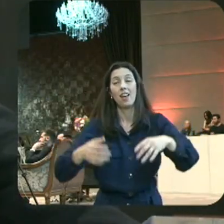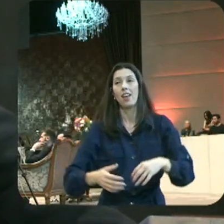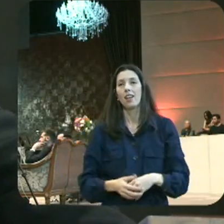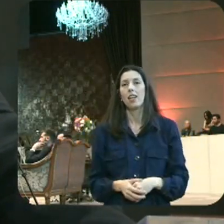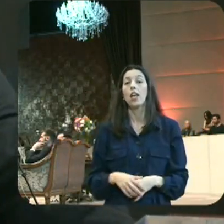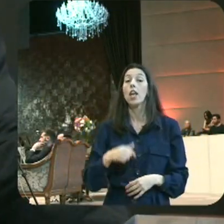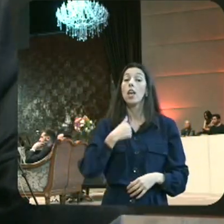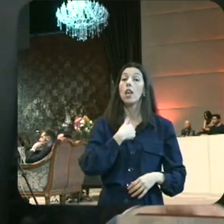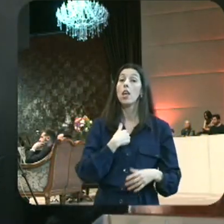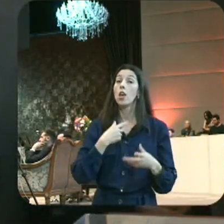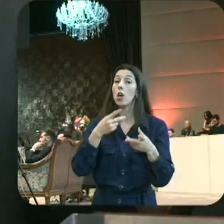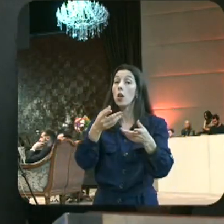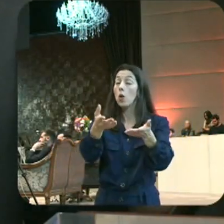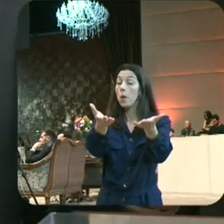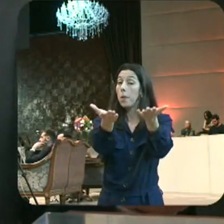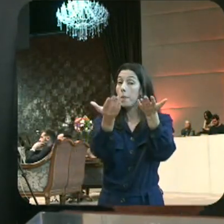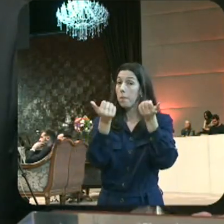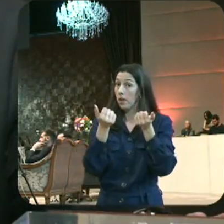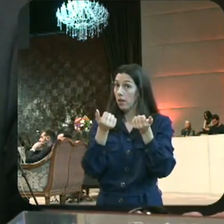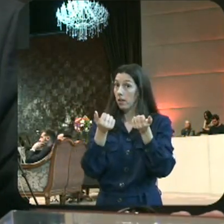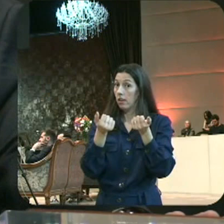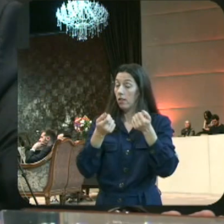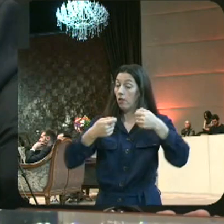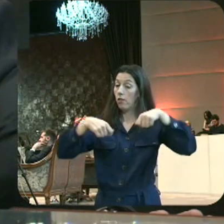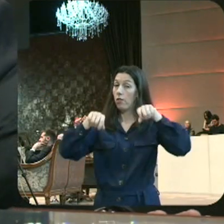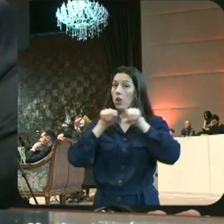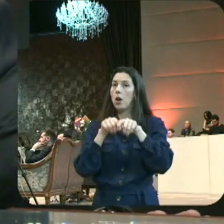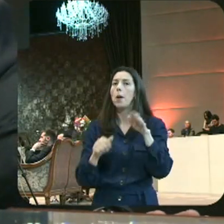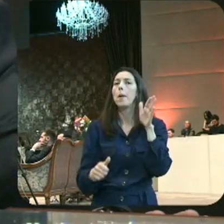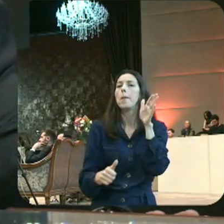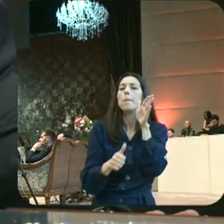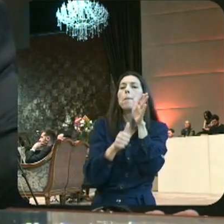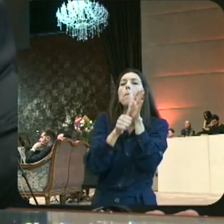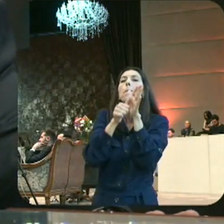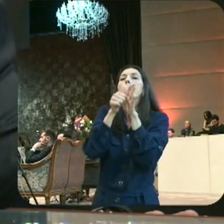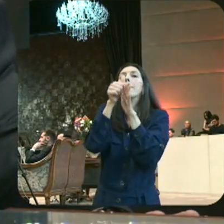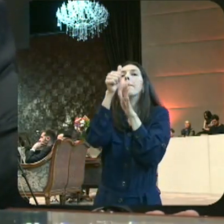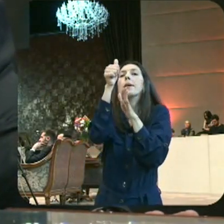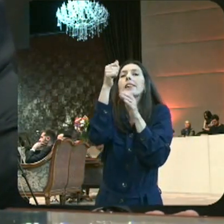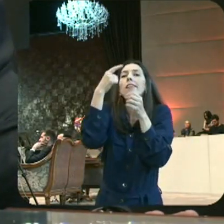única coisa que eu te peço é que a primeira cidade,